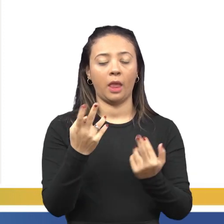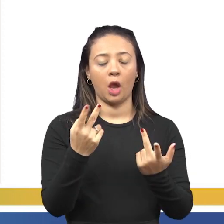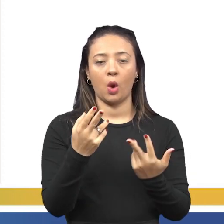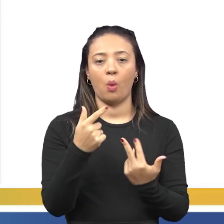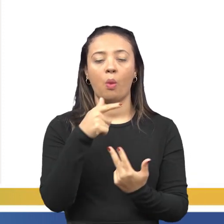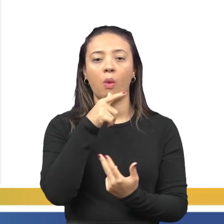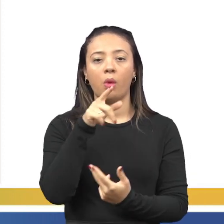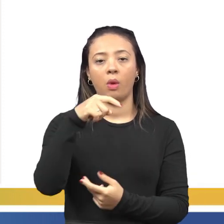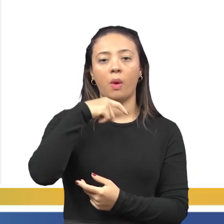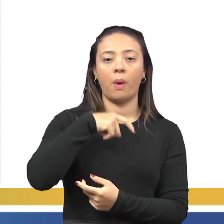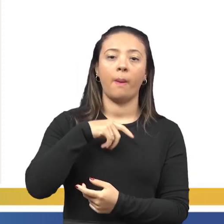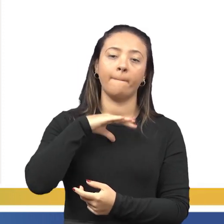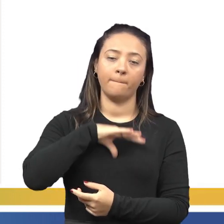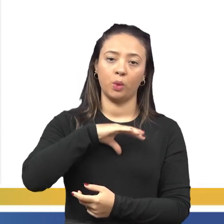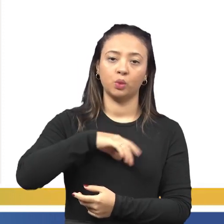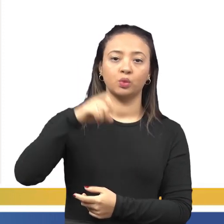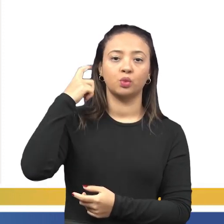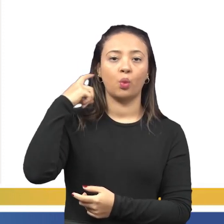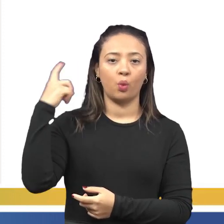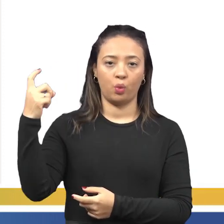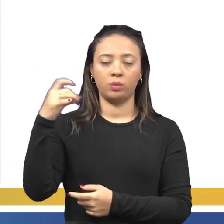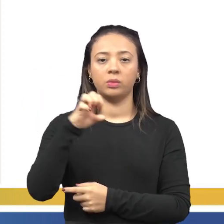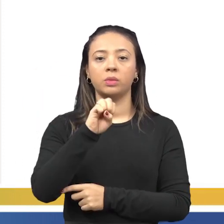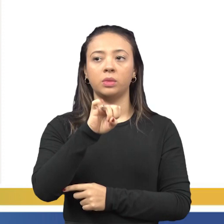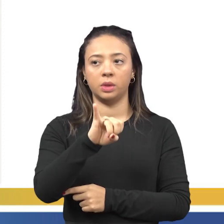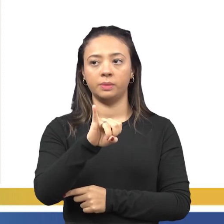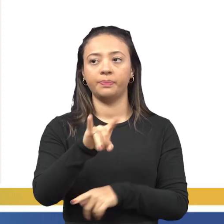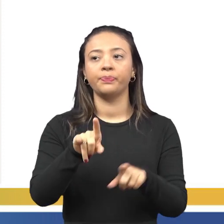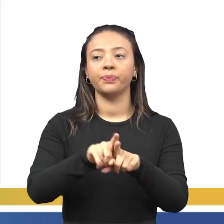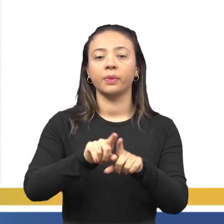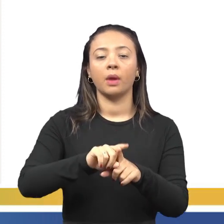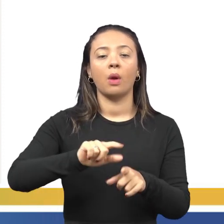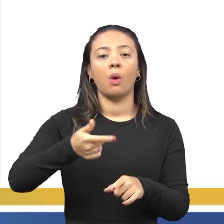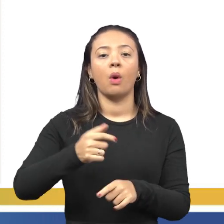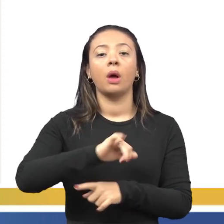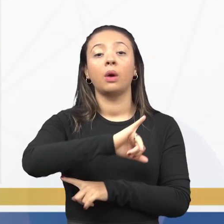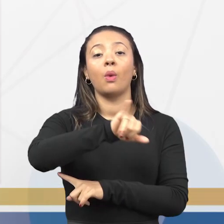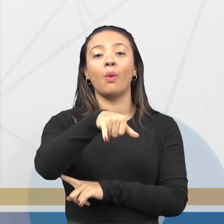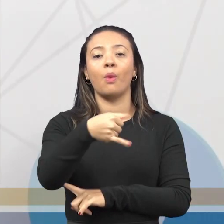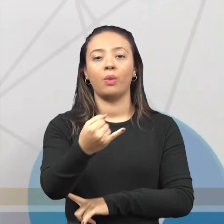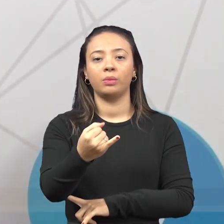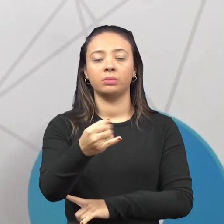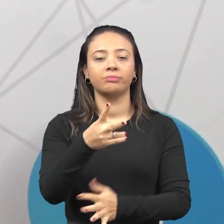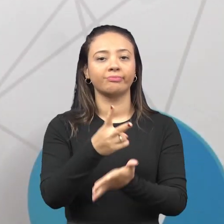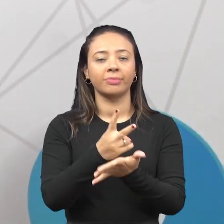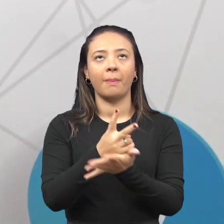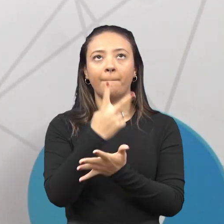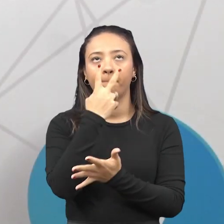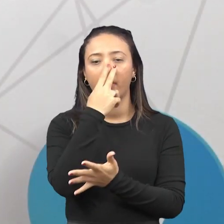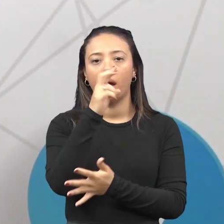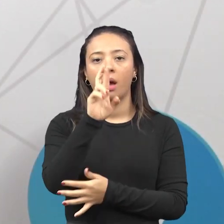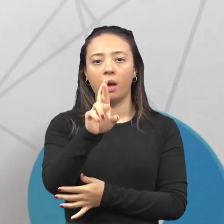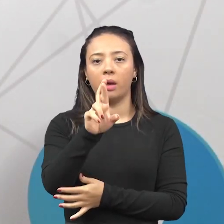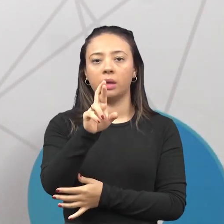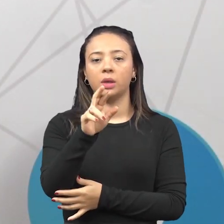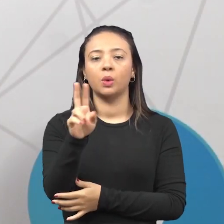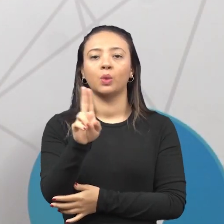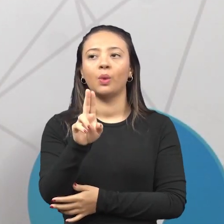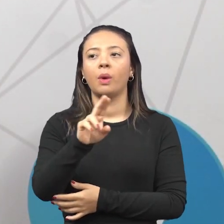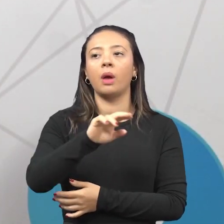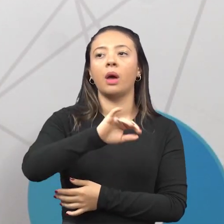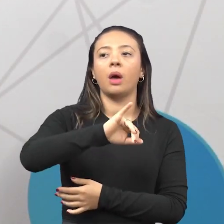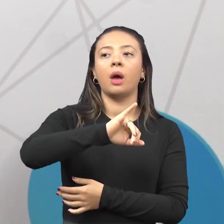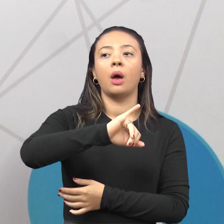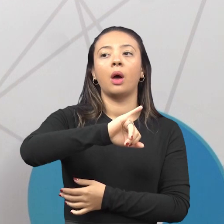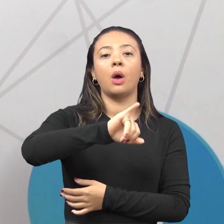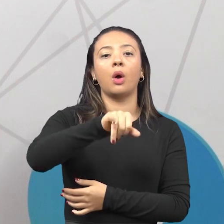portuguesa, sim? J, a letra J sempre tem som de R. Eu pronuncio, por exemplo, ó, Japão, certo?